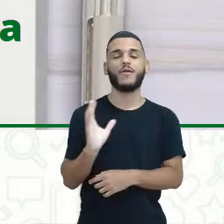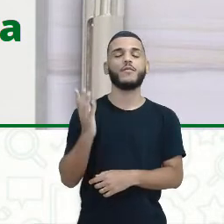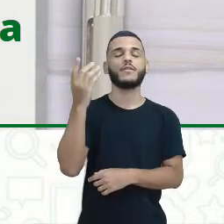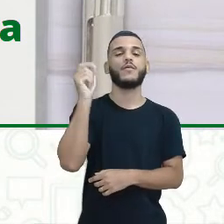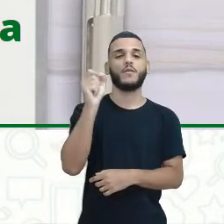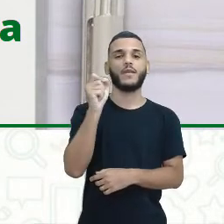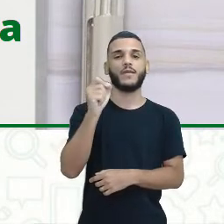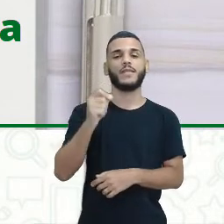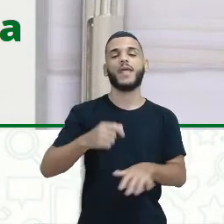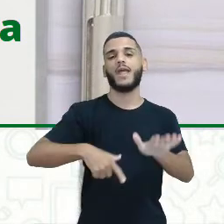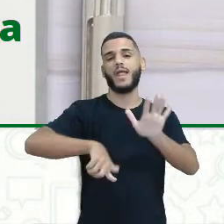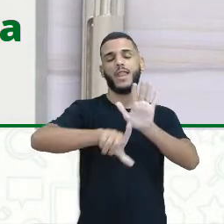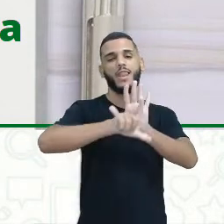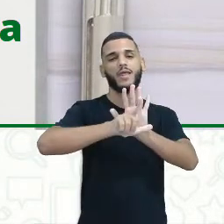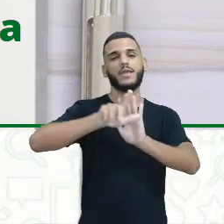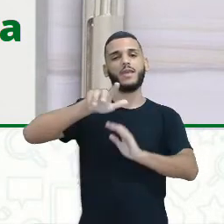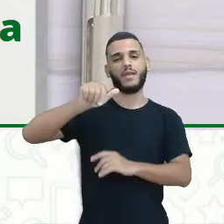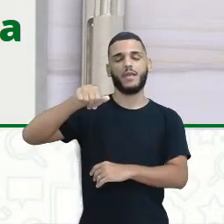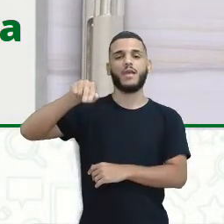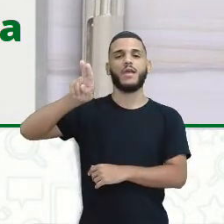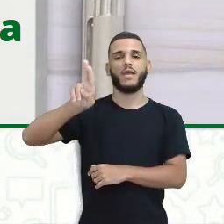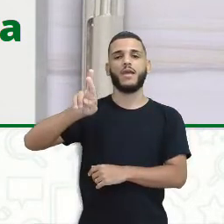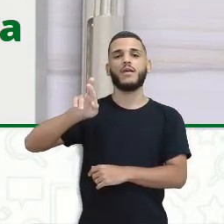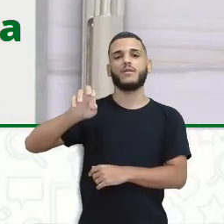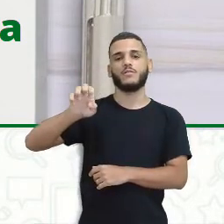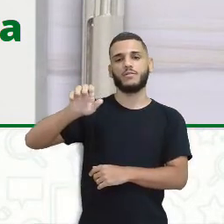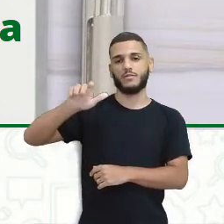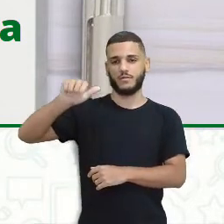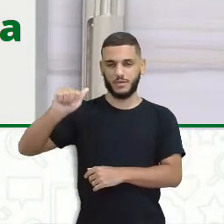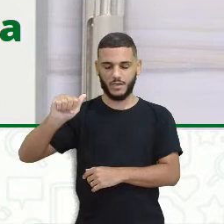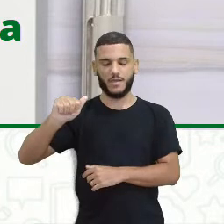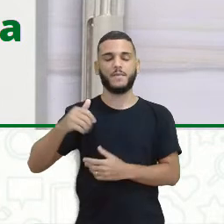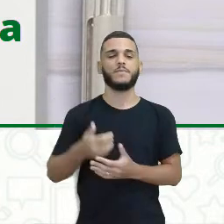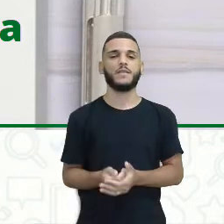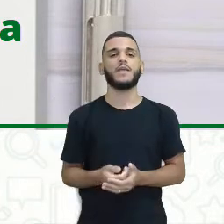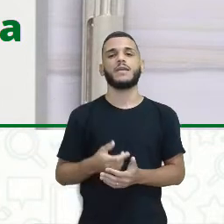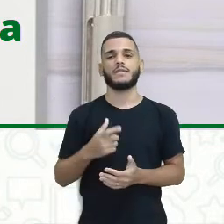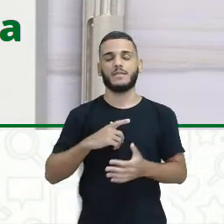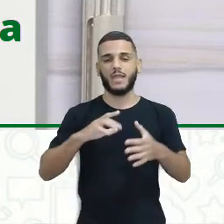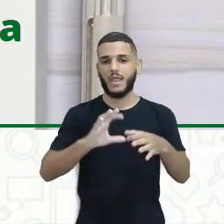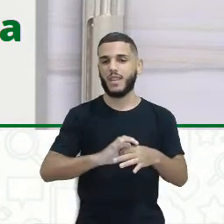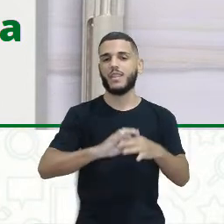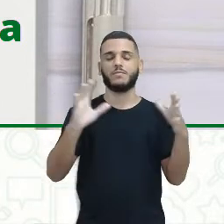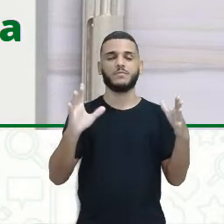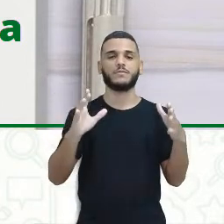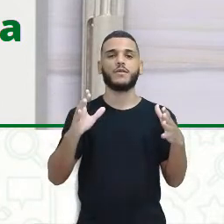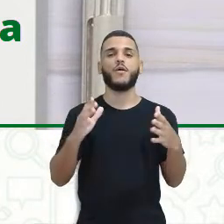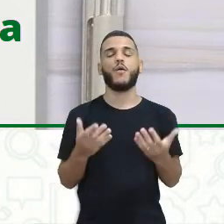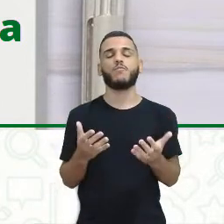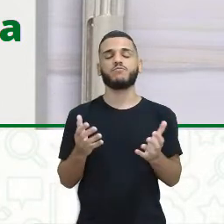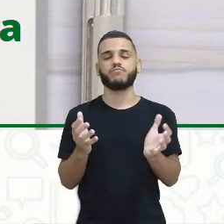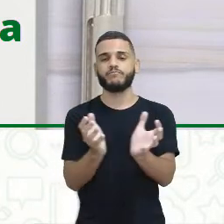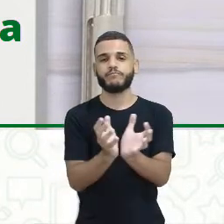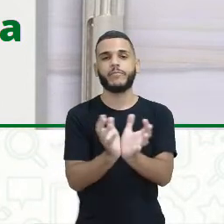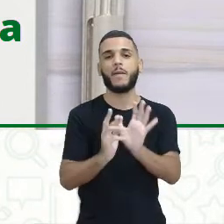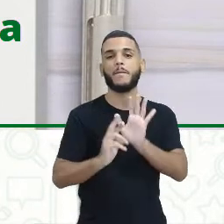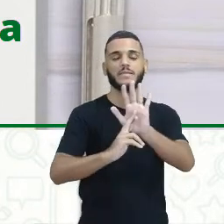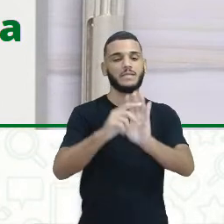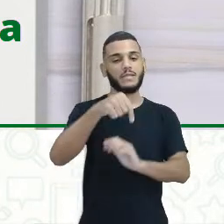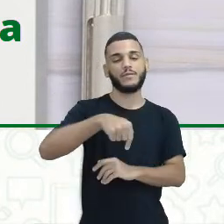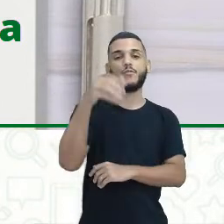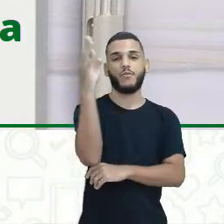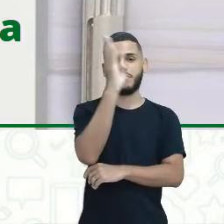meio da Lei Áurea, né, que foi aprovada pelo Senado, né, do Brasil na época, e assinada pela